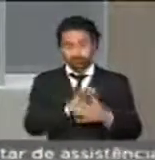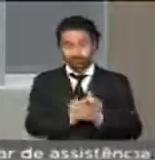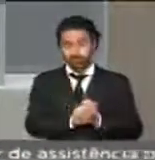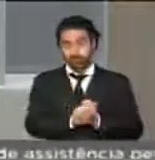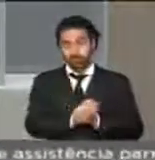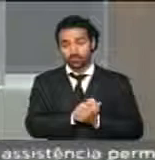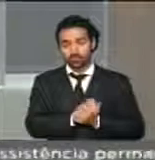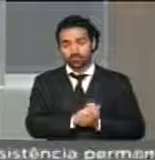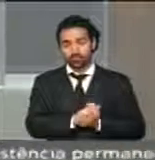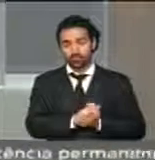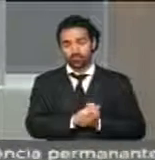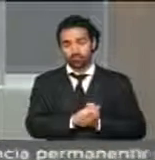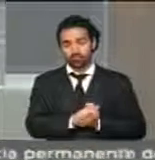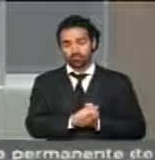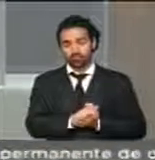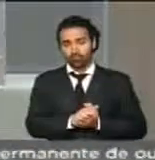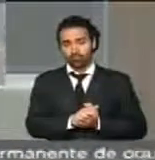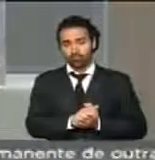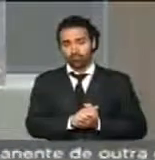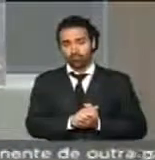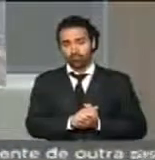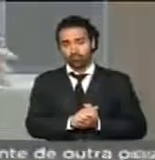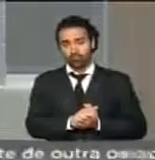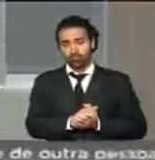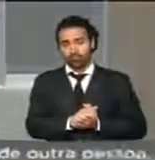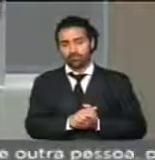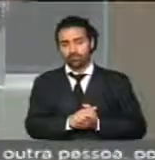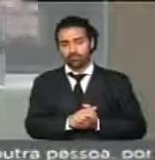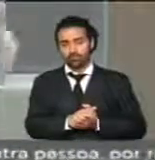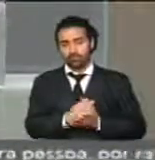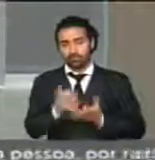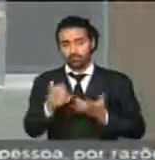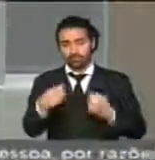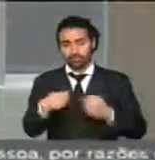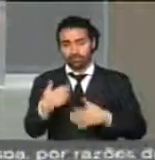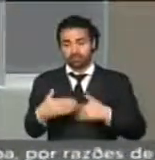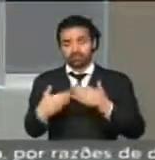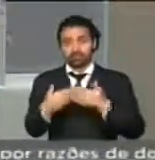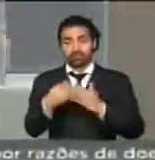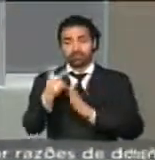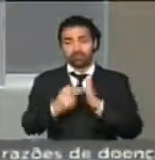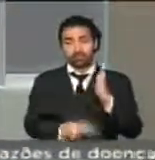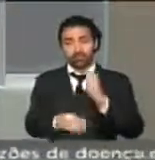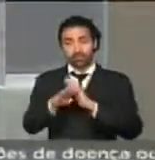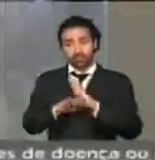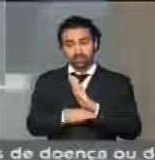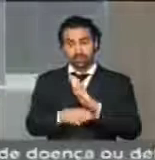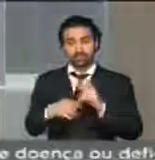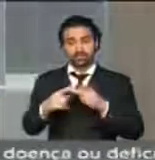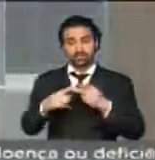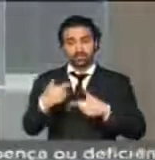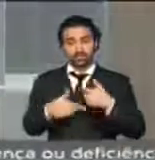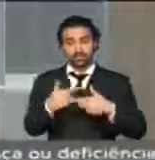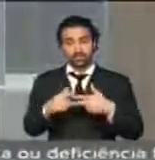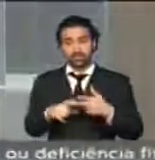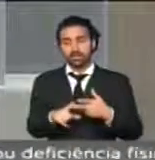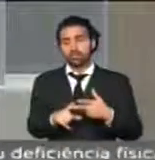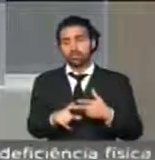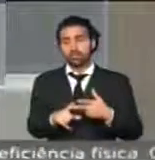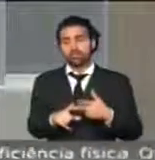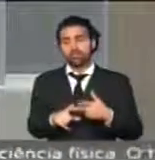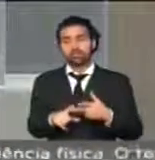seria voltado para o desenvolvimento de políticas públicas, ações,